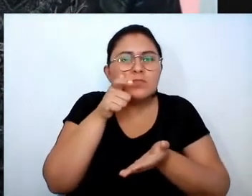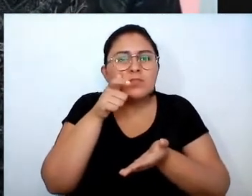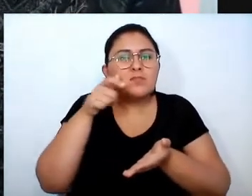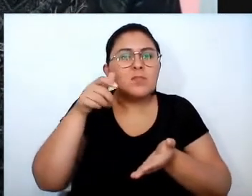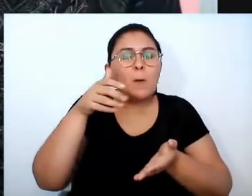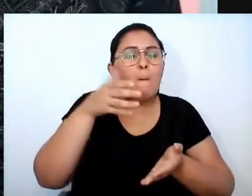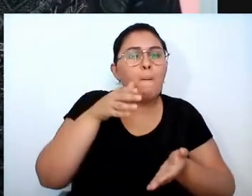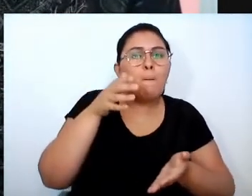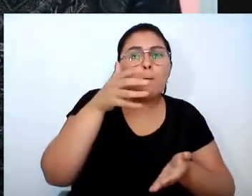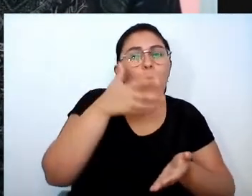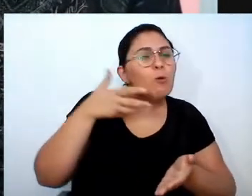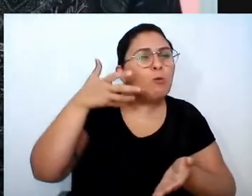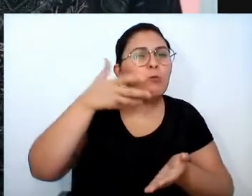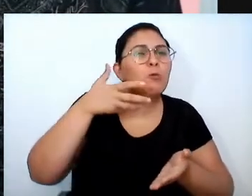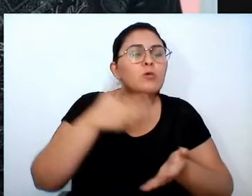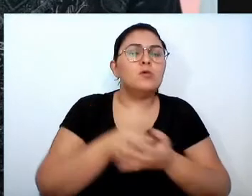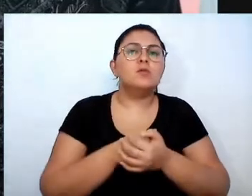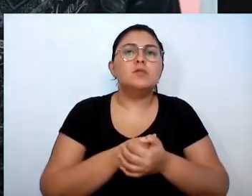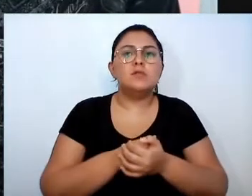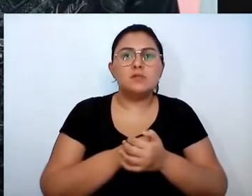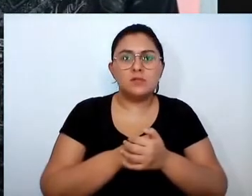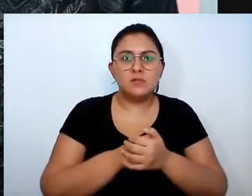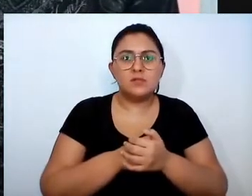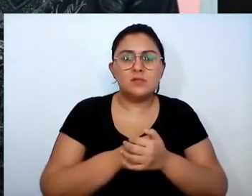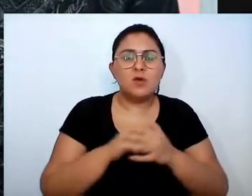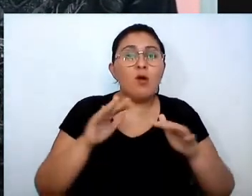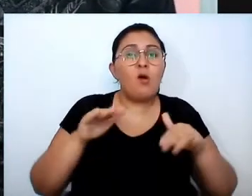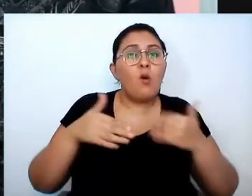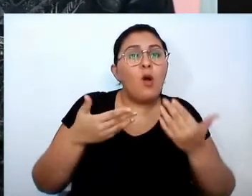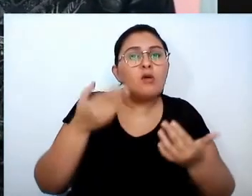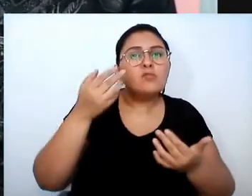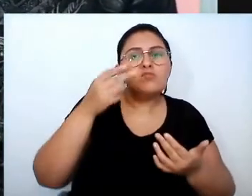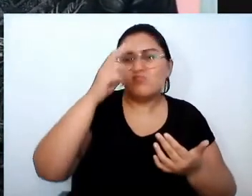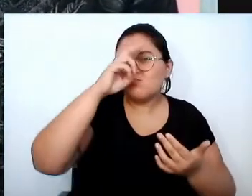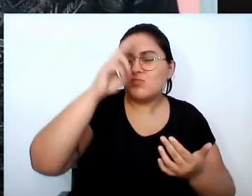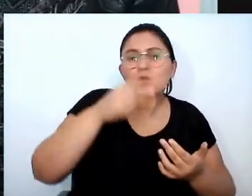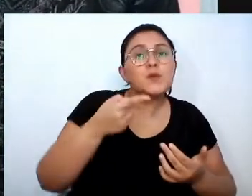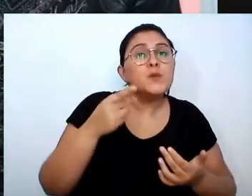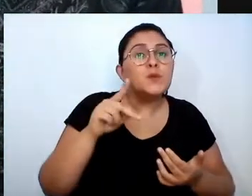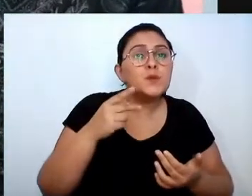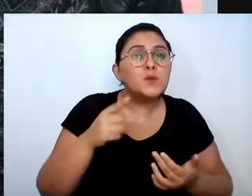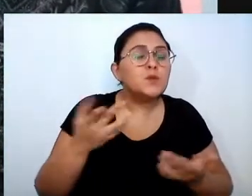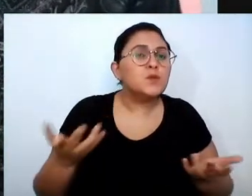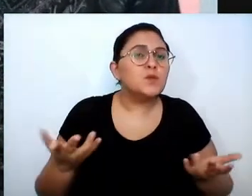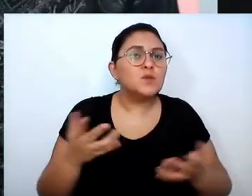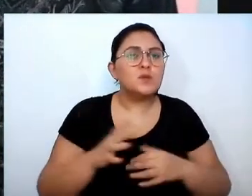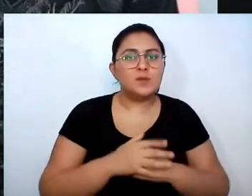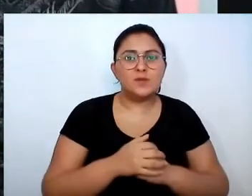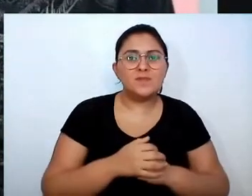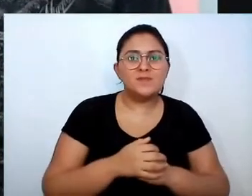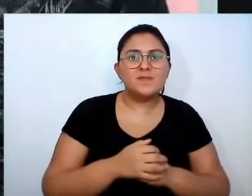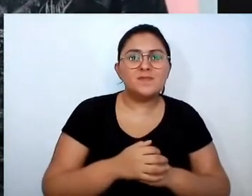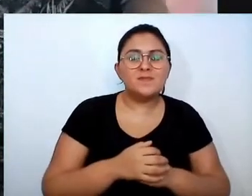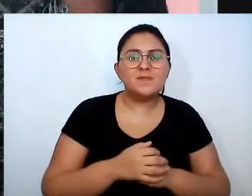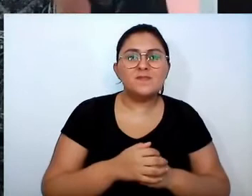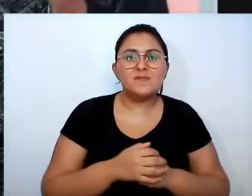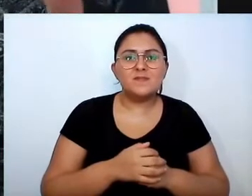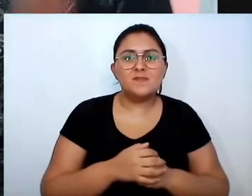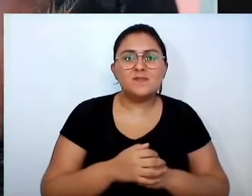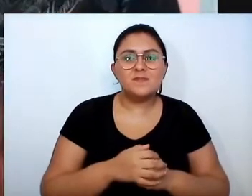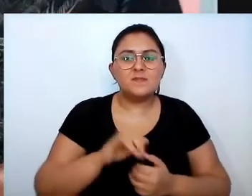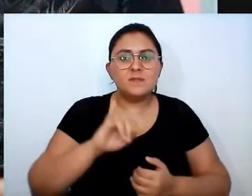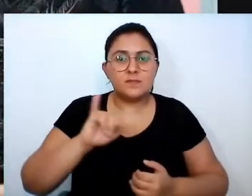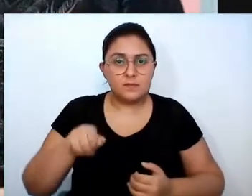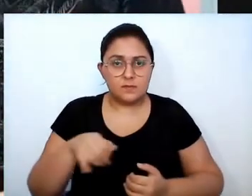foi dentro já da escola, se você já tem um histórico, né, com essa arte aí de outros tempos,